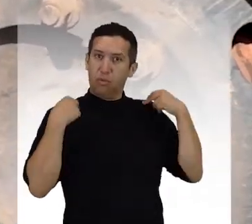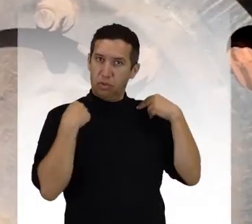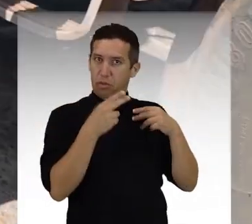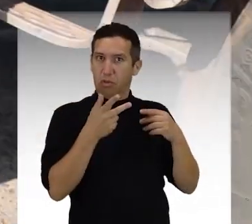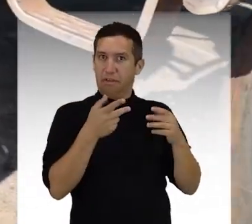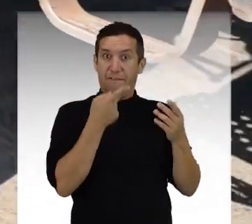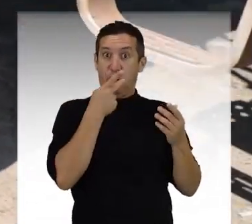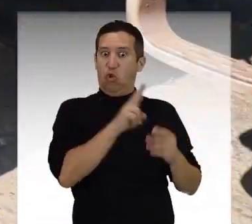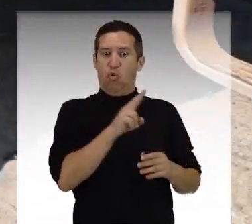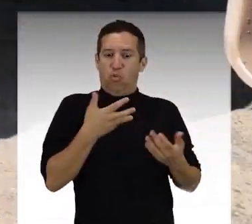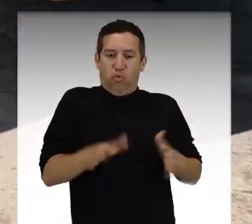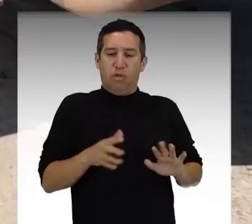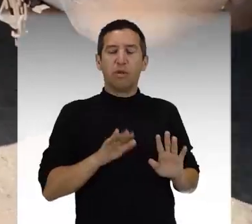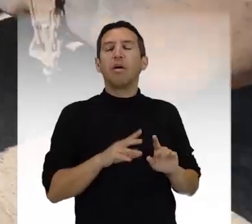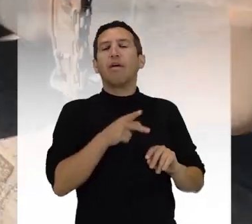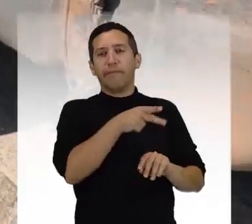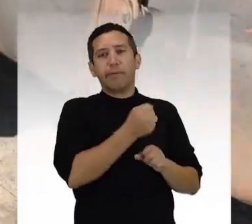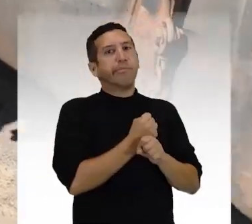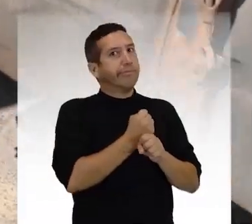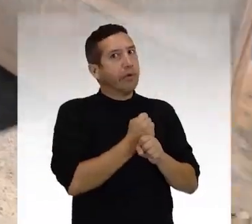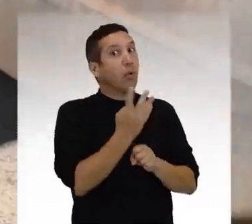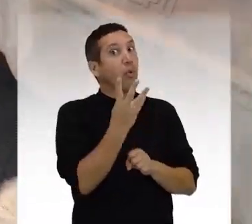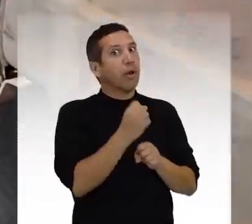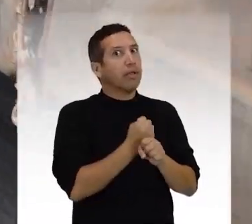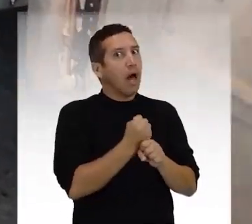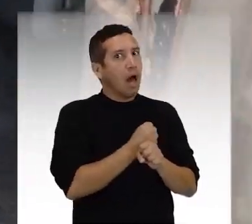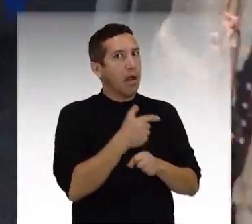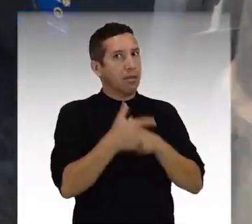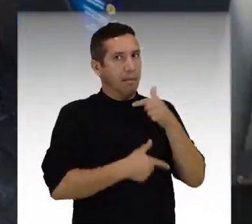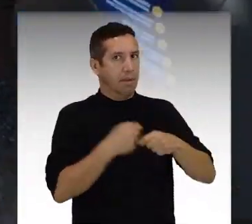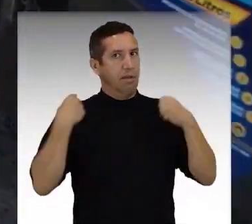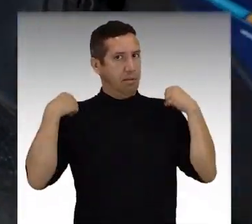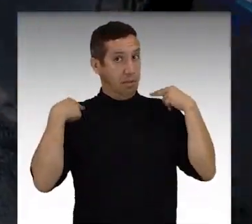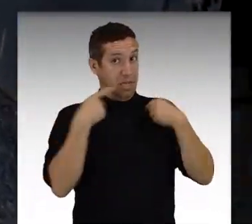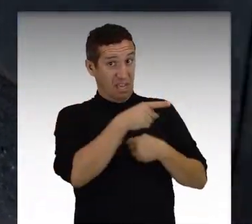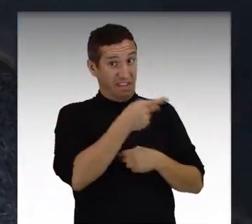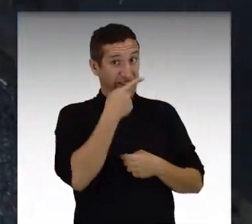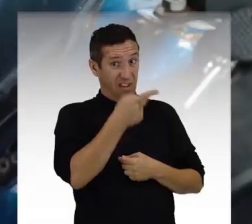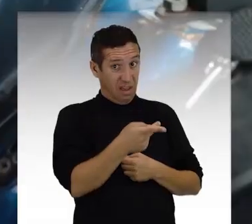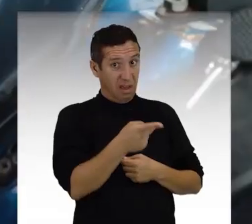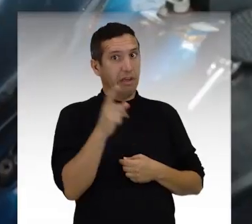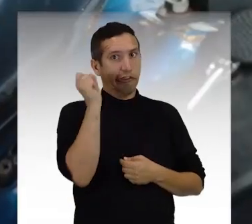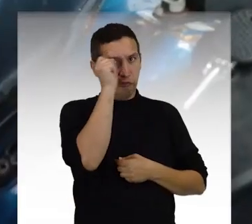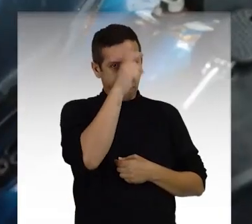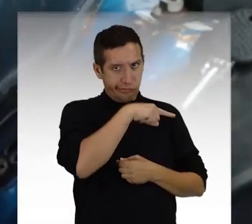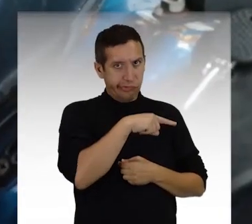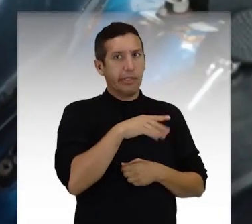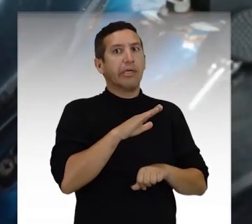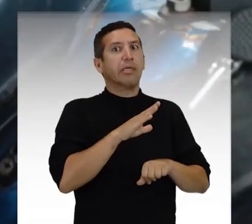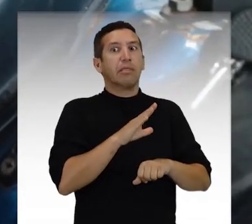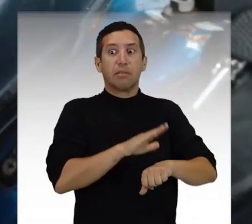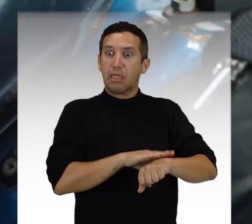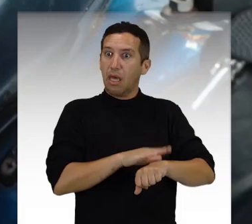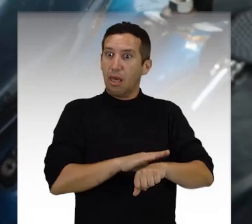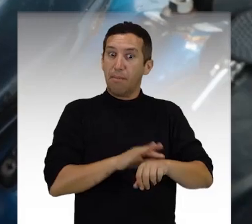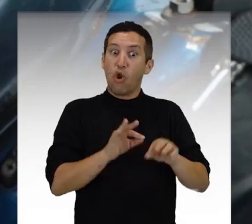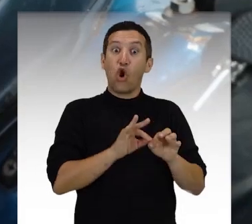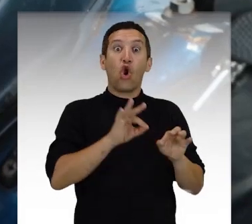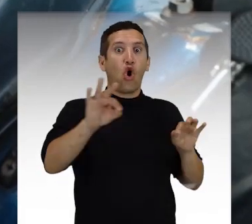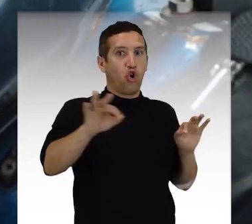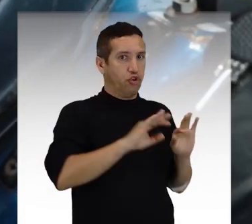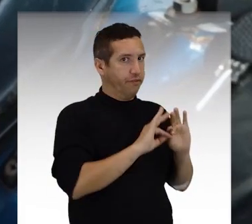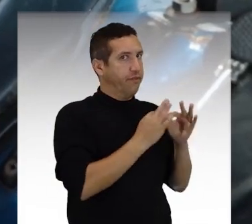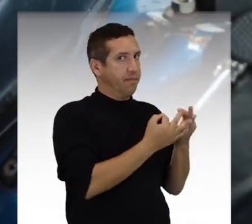identificar, também exerce a profissão há um bom tempo. São 40 anos de carreira. Ele relata a dificuldade de passar